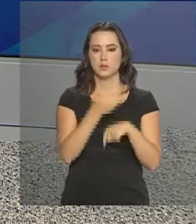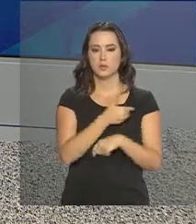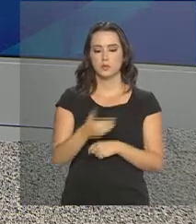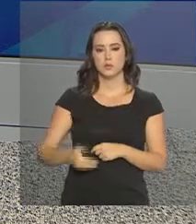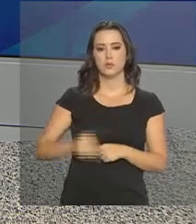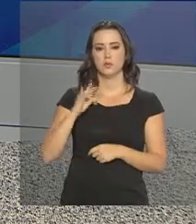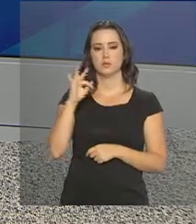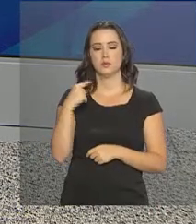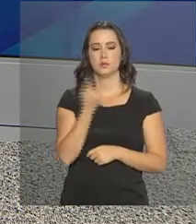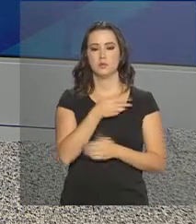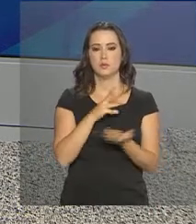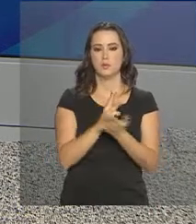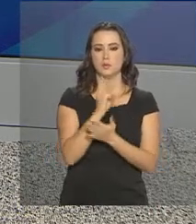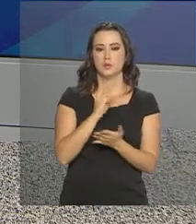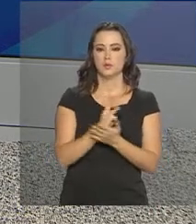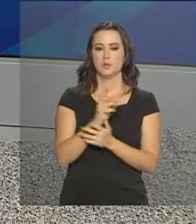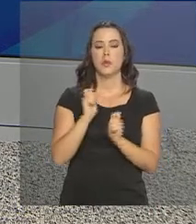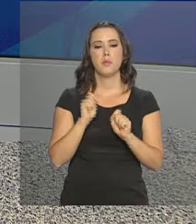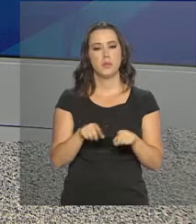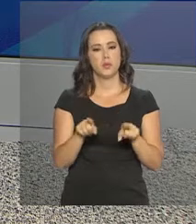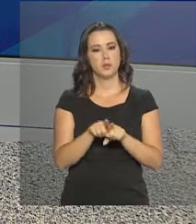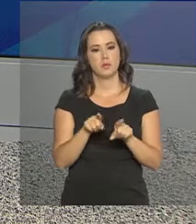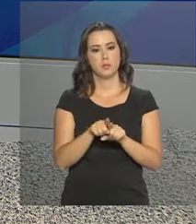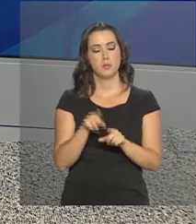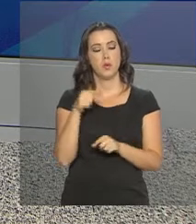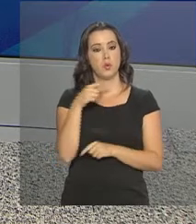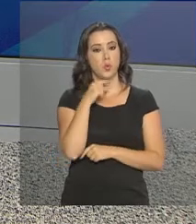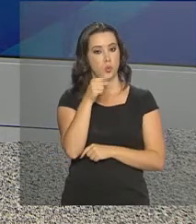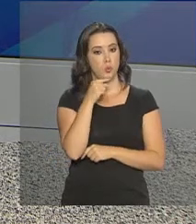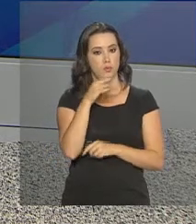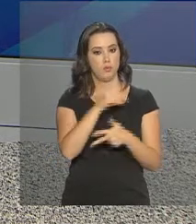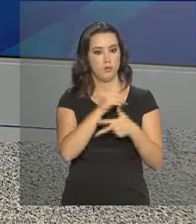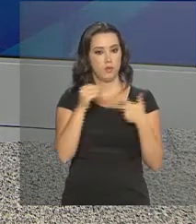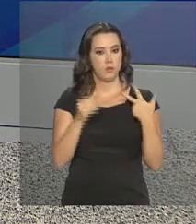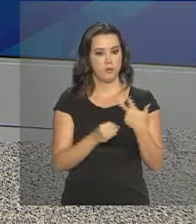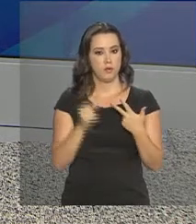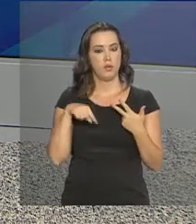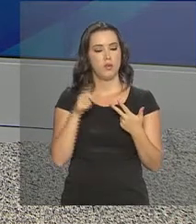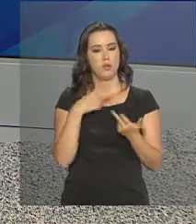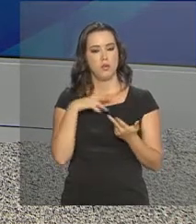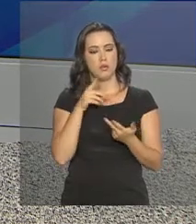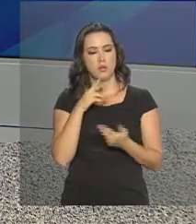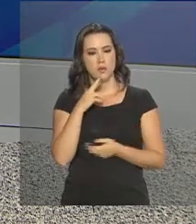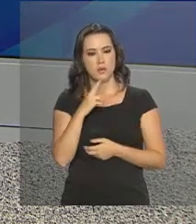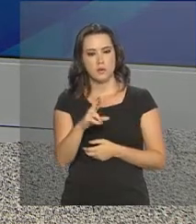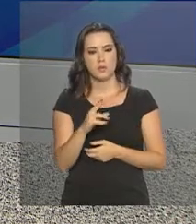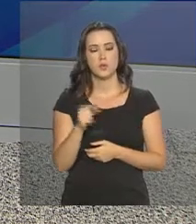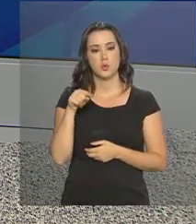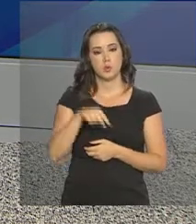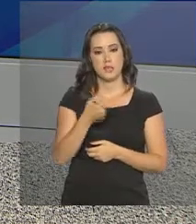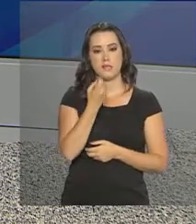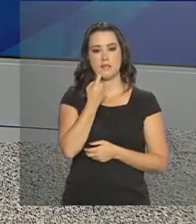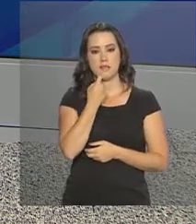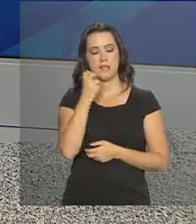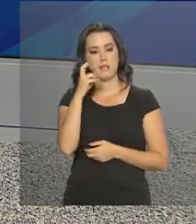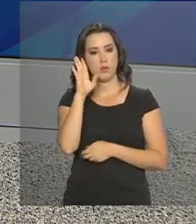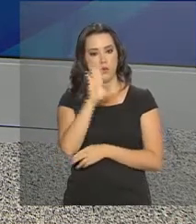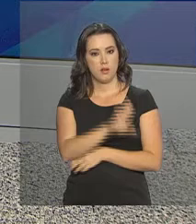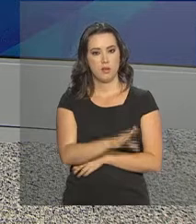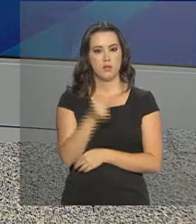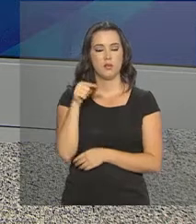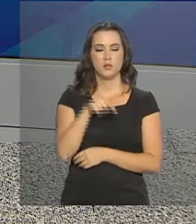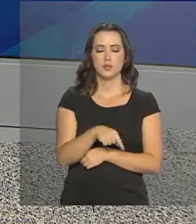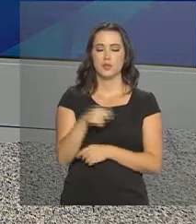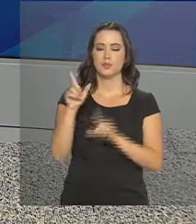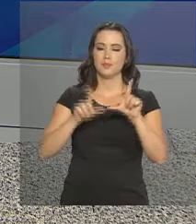federal para o nosso bate zap e pode mandar também suas dúvidas do enem que vão ser respondidas nesta sexta feira 5 da tarde